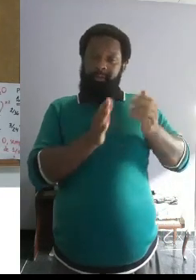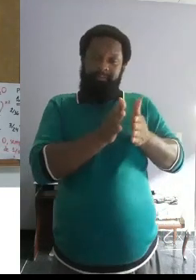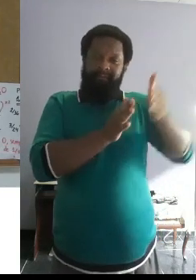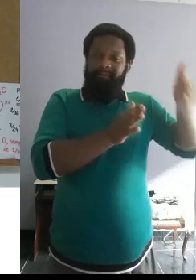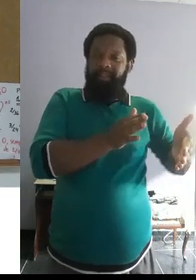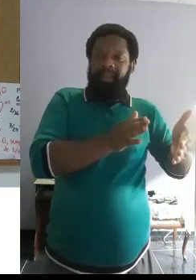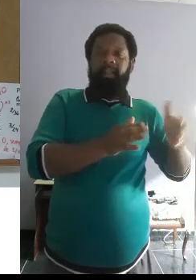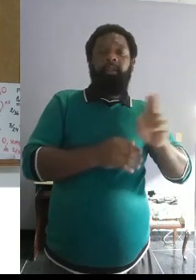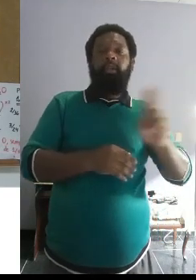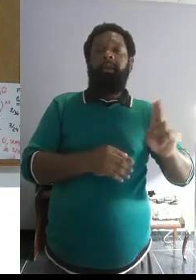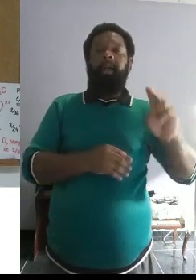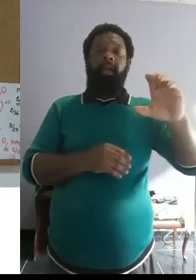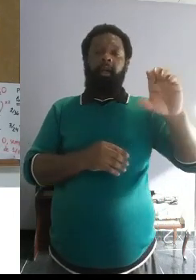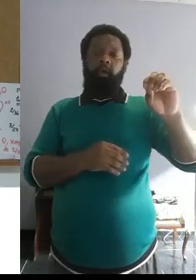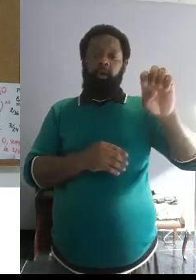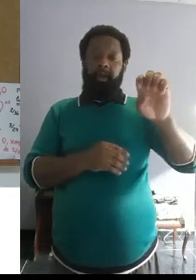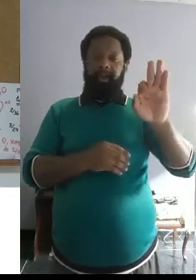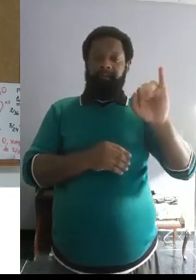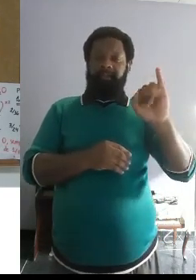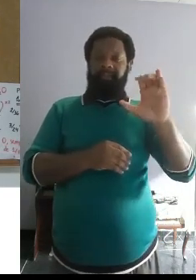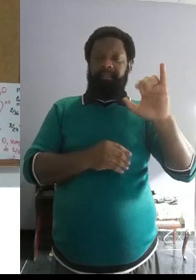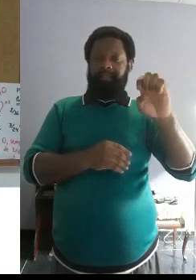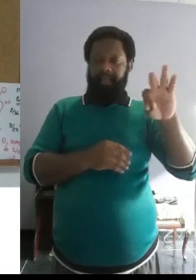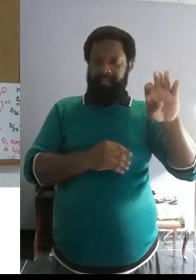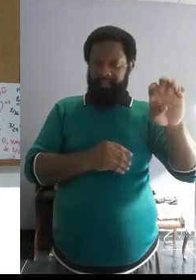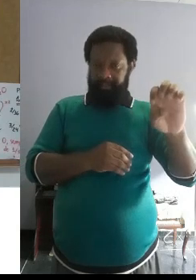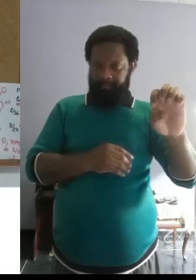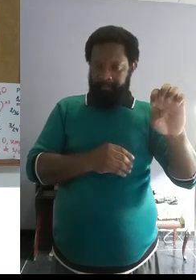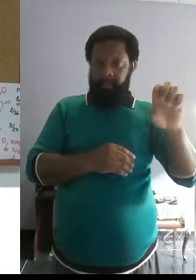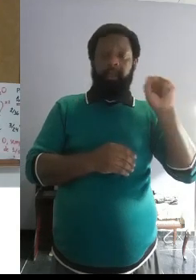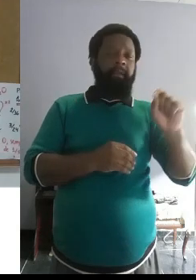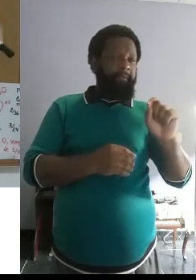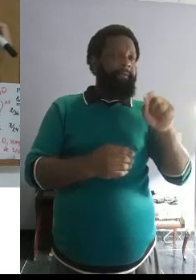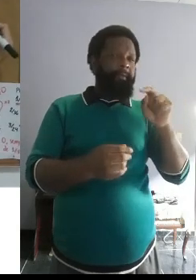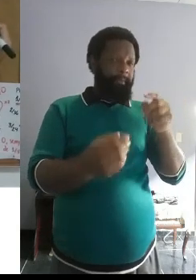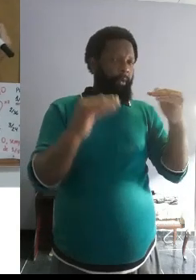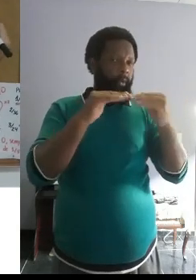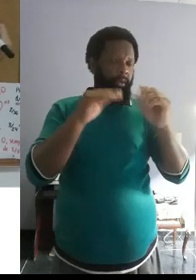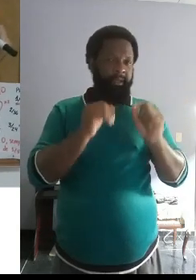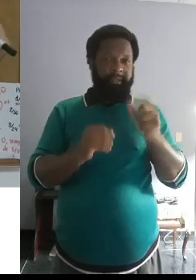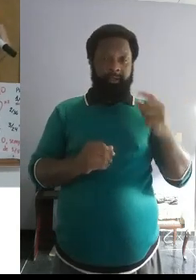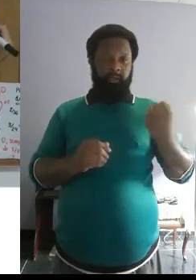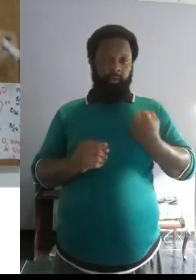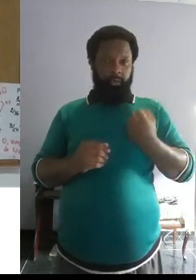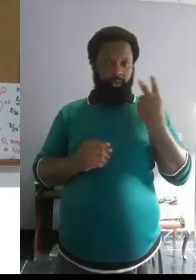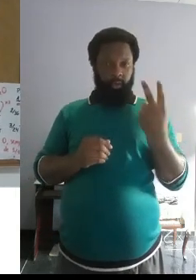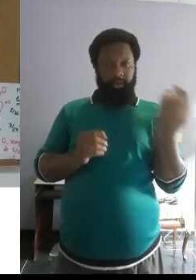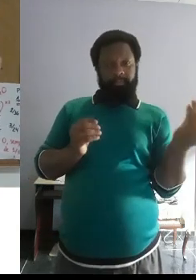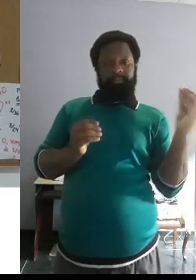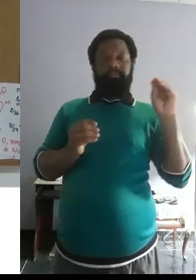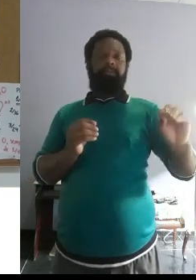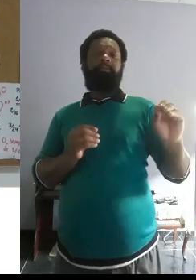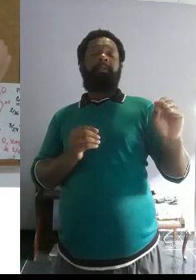que nós chamamos de coeficiente estequiométrico. Pessoal, vê se vocês concordam comigo. Se eu colocar um 2 aqui, ó,